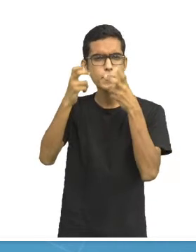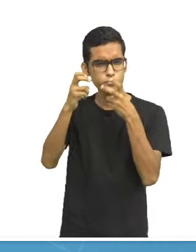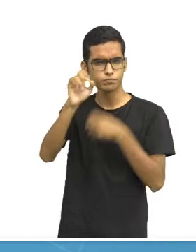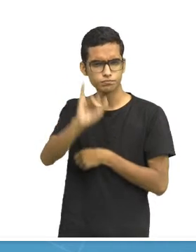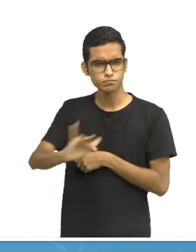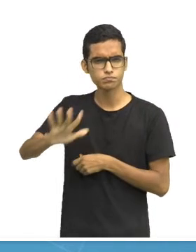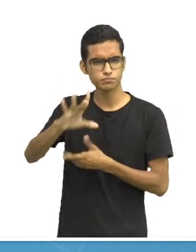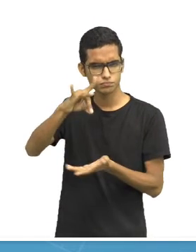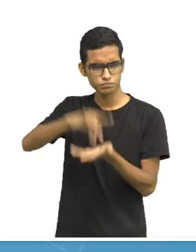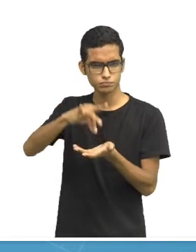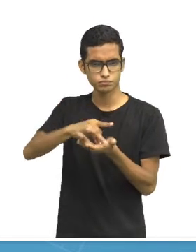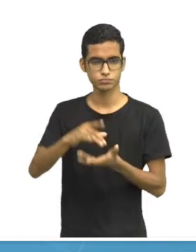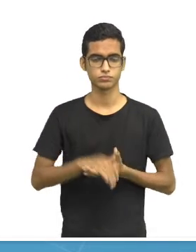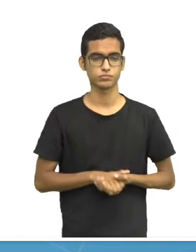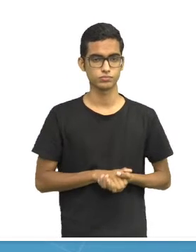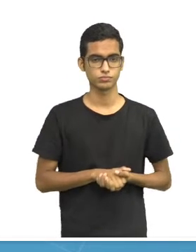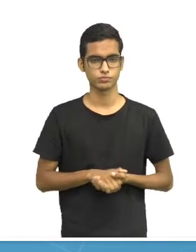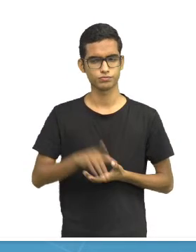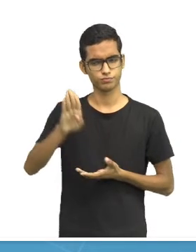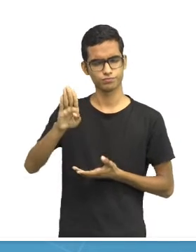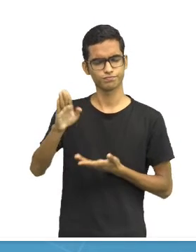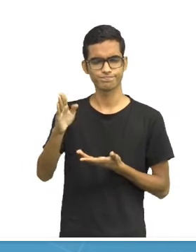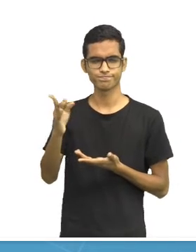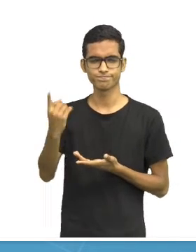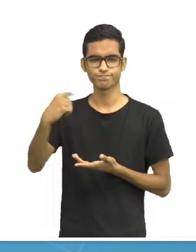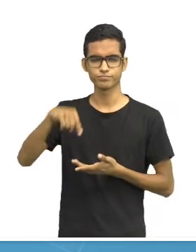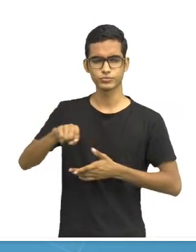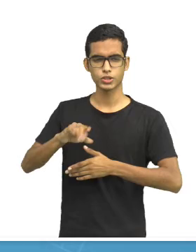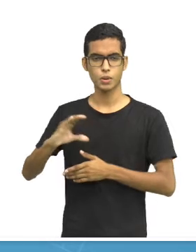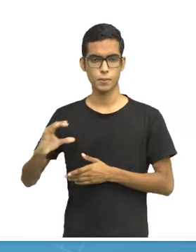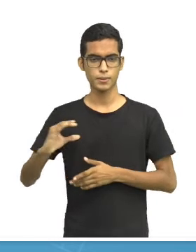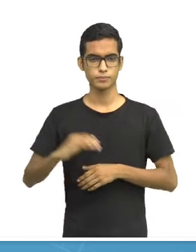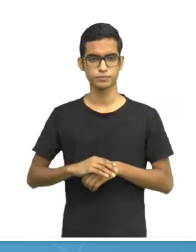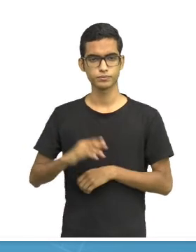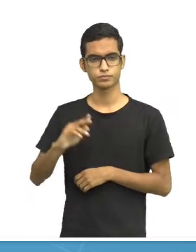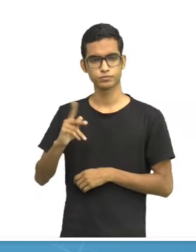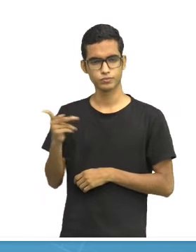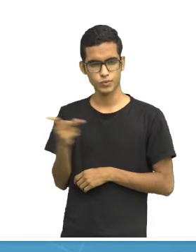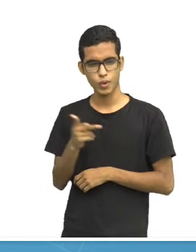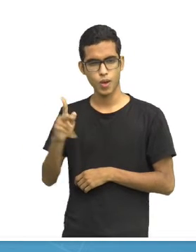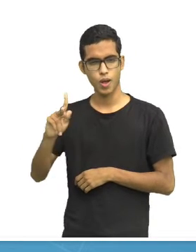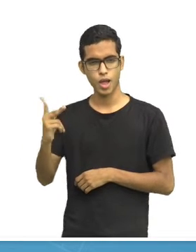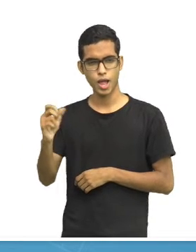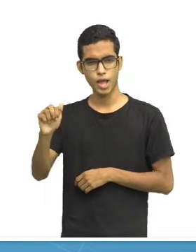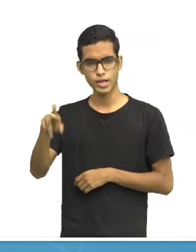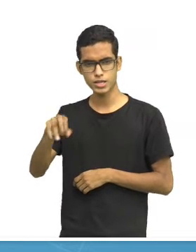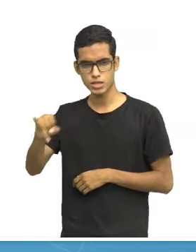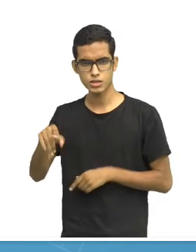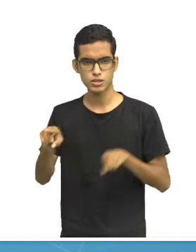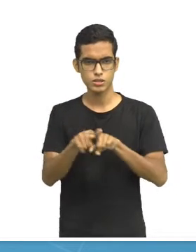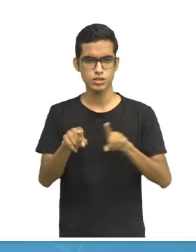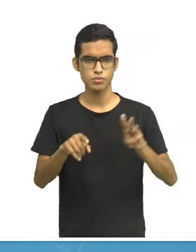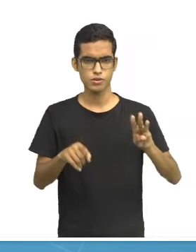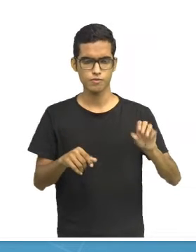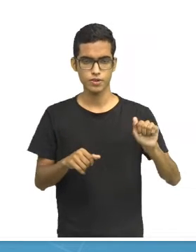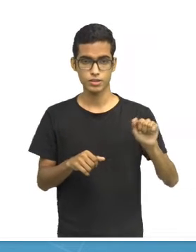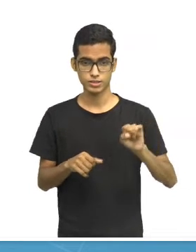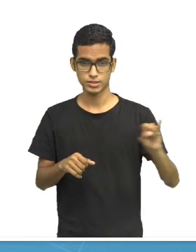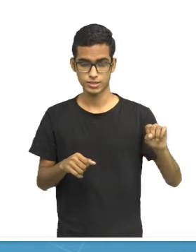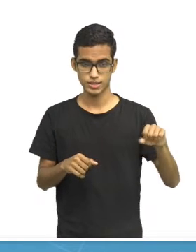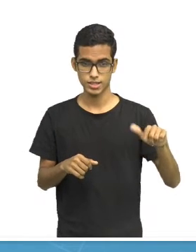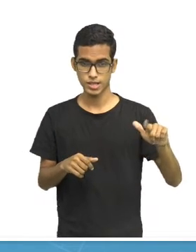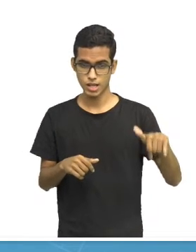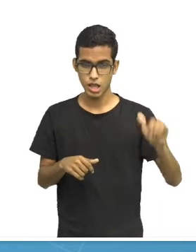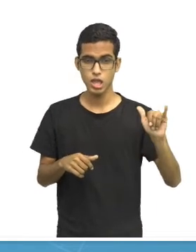vamos pular um pouquinho isso daí. Henri Matisse e Wassily Kandinsky são artistas de destaque nessa